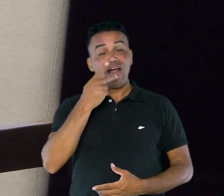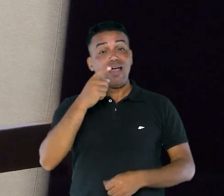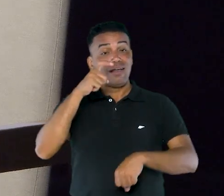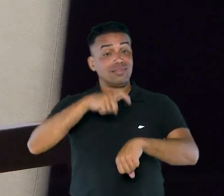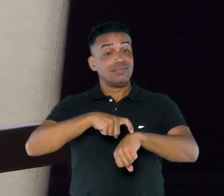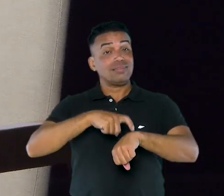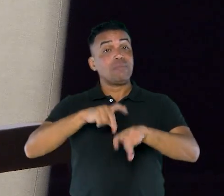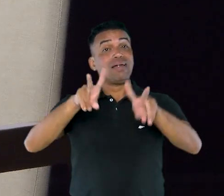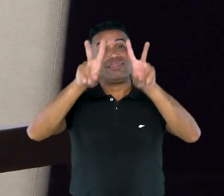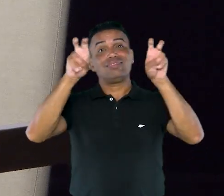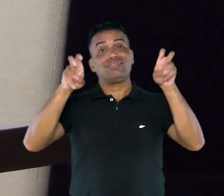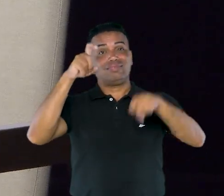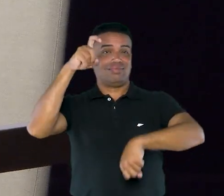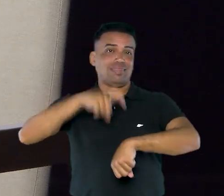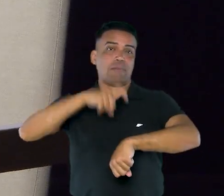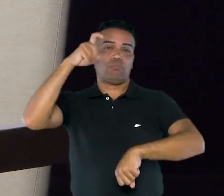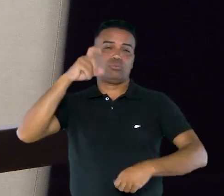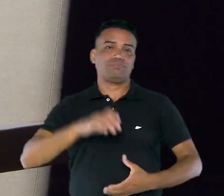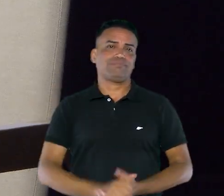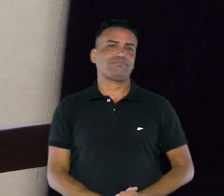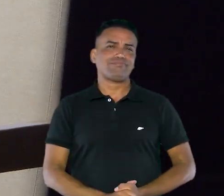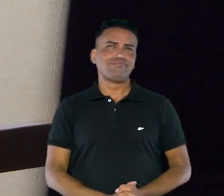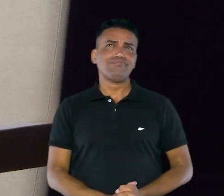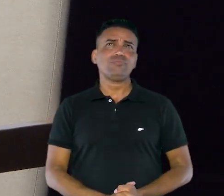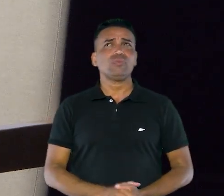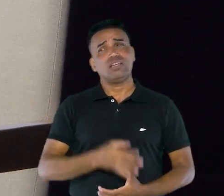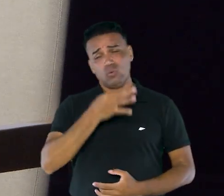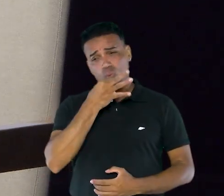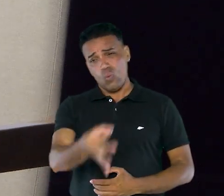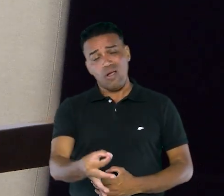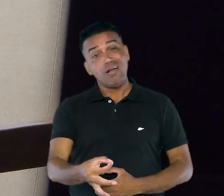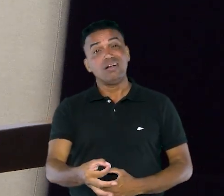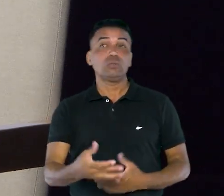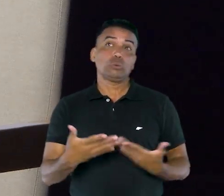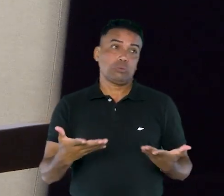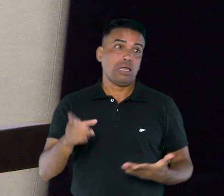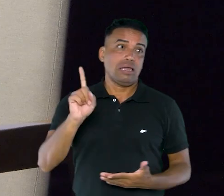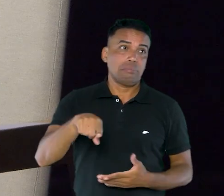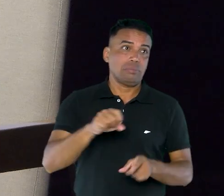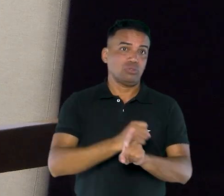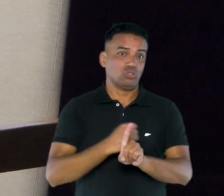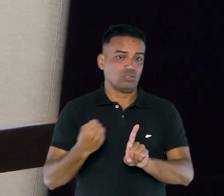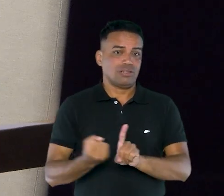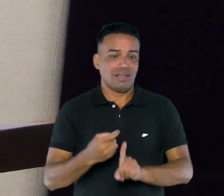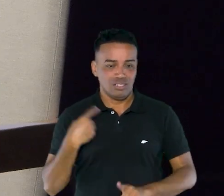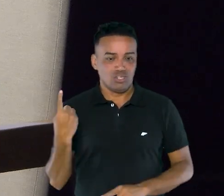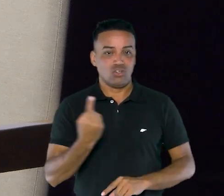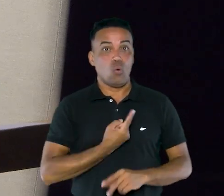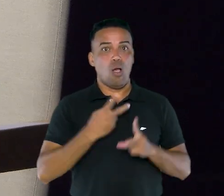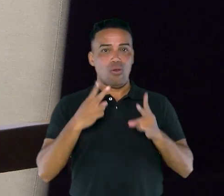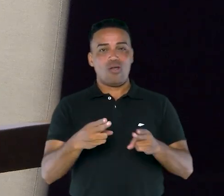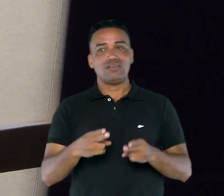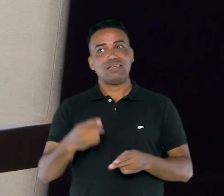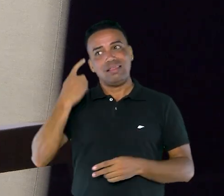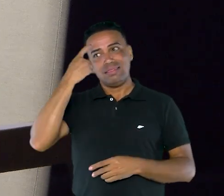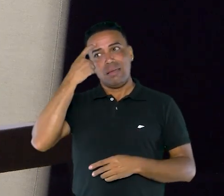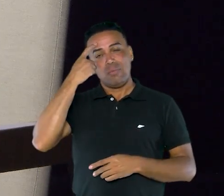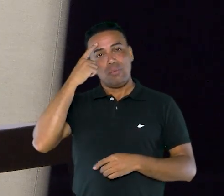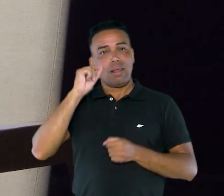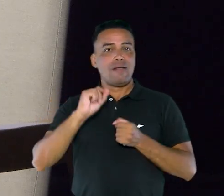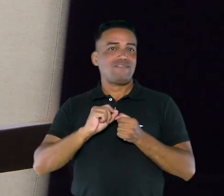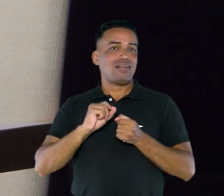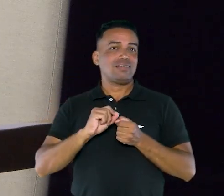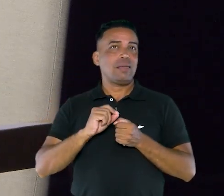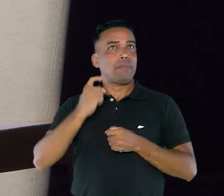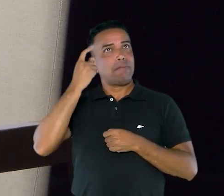tempo. Eu acho o seguinte... É muito conveniente para uma sociedade como a nossa que as pessoas não tenham tempo para pensar em